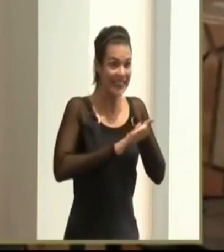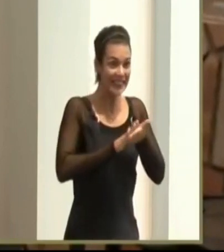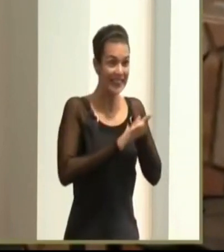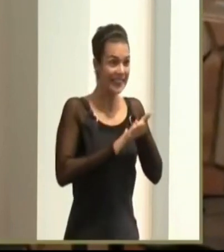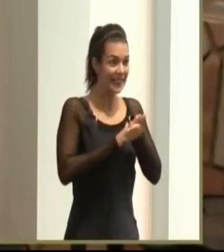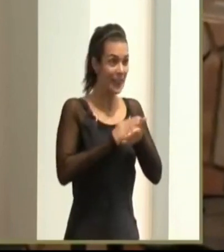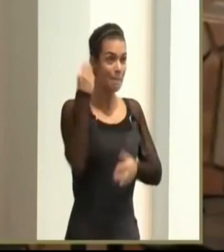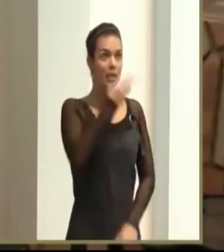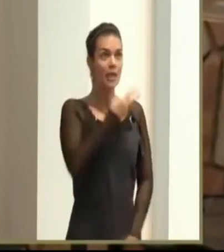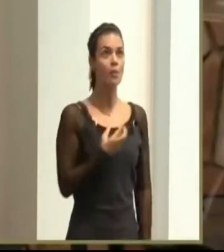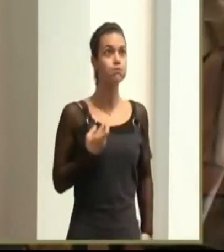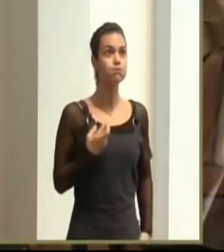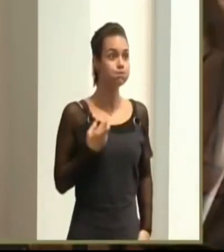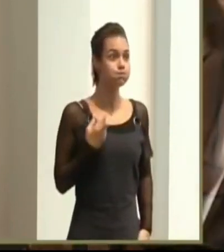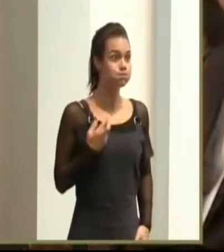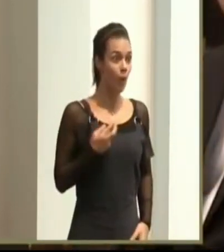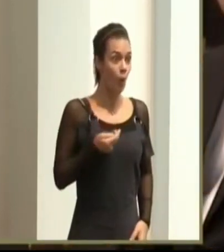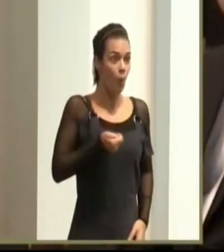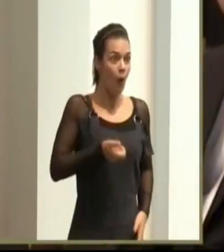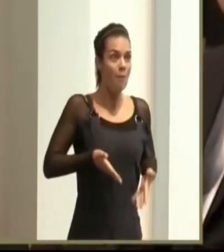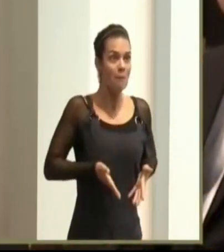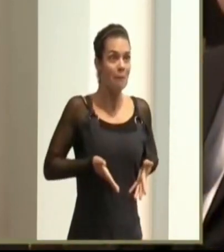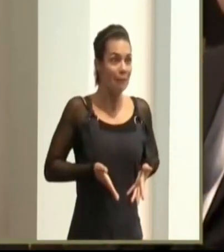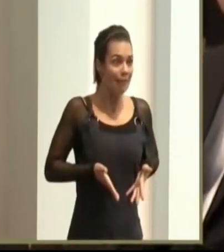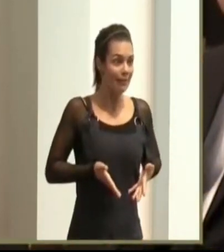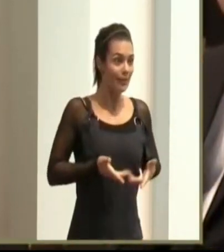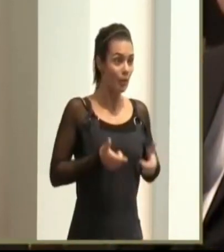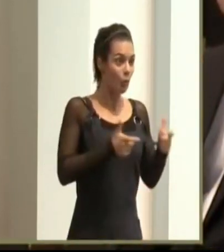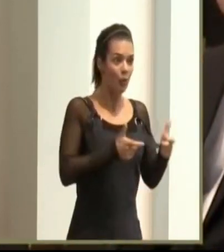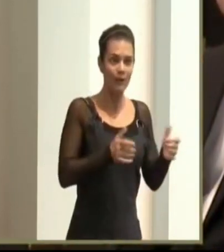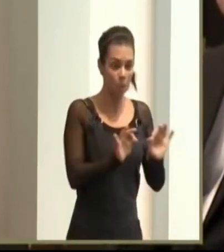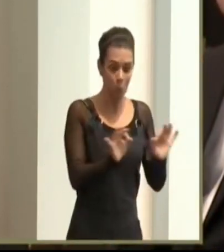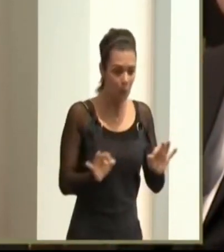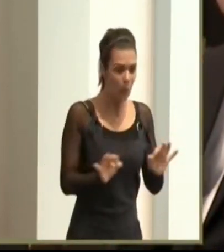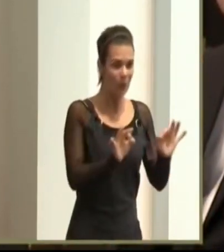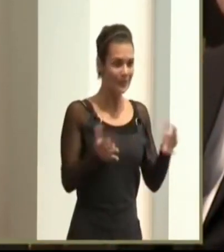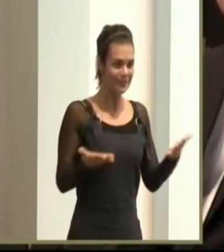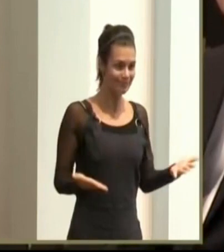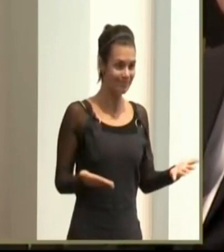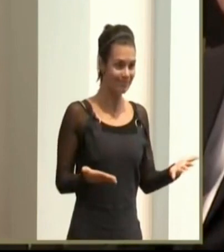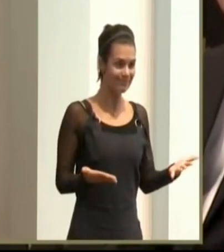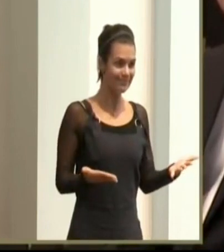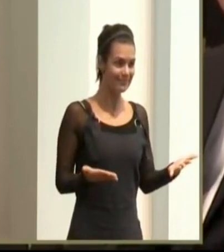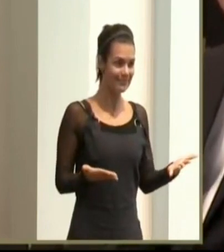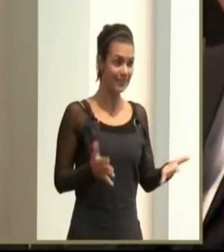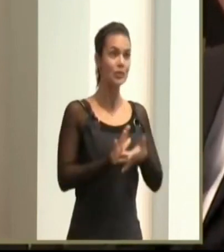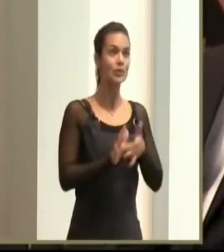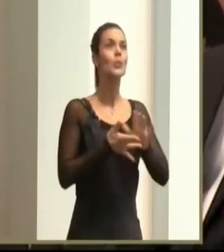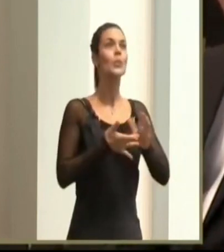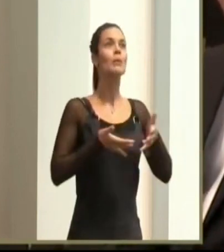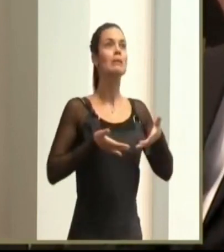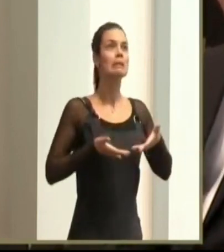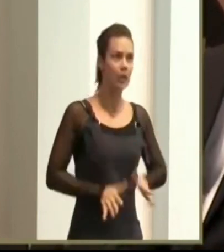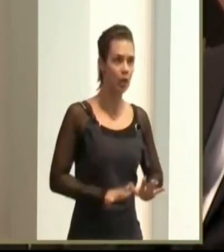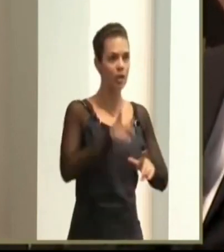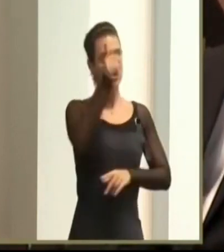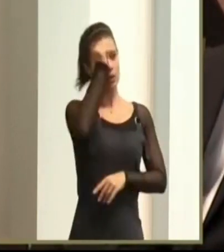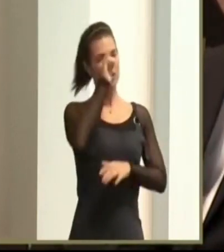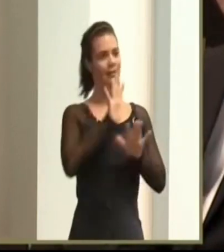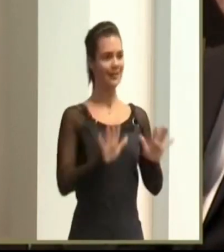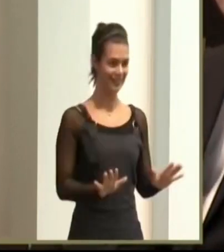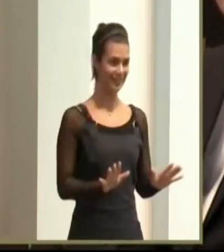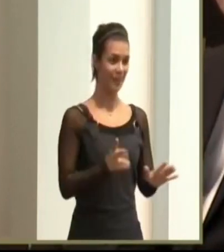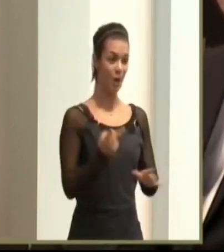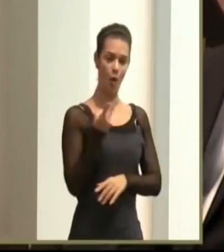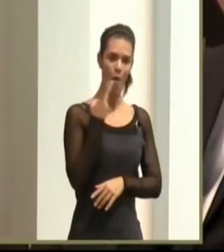lugar para nascer é algo muito difícil. Logo no seu nascimento, seus pais já começam a